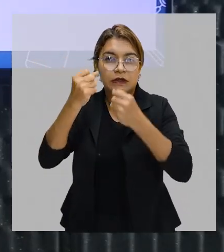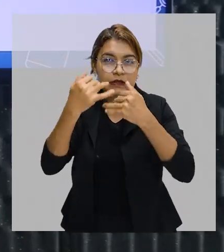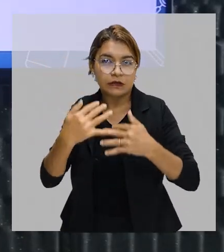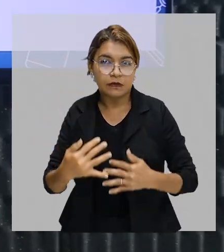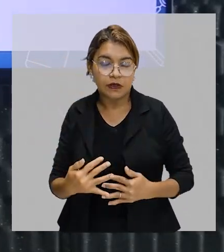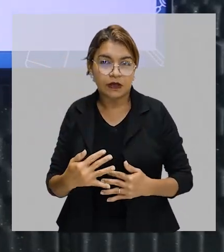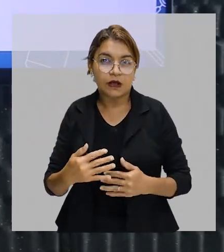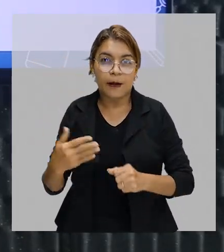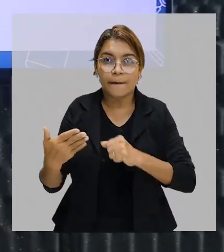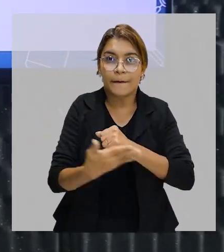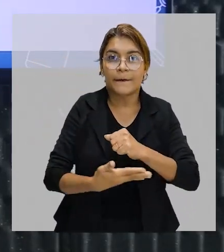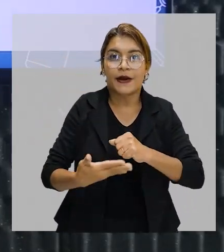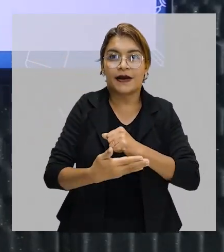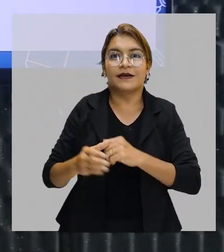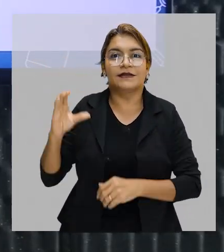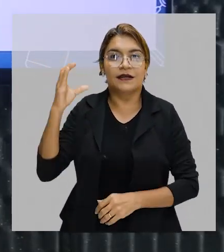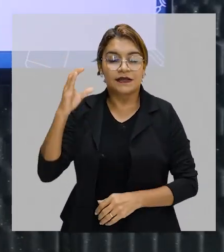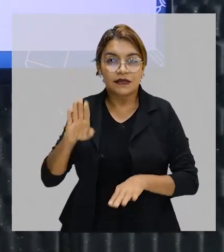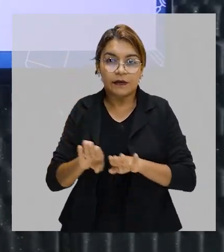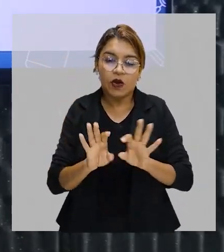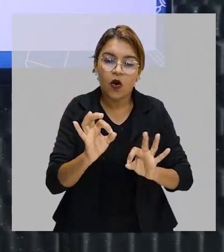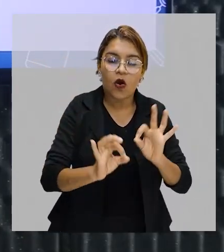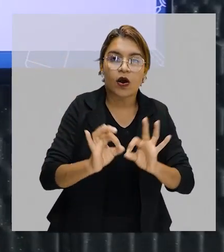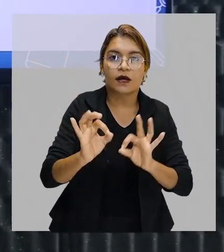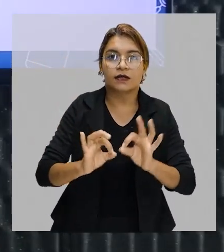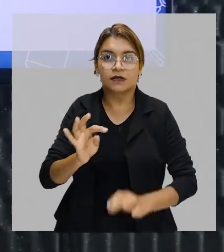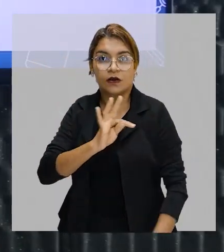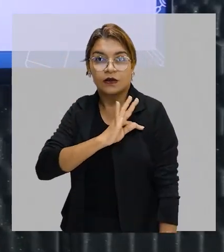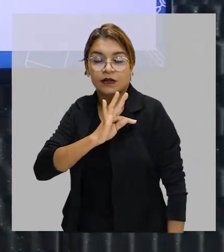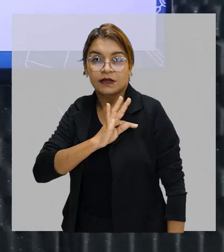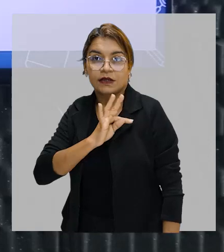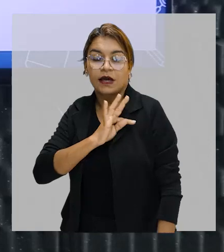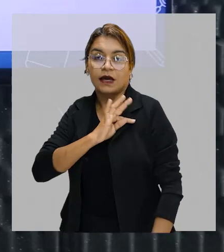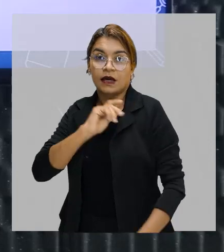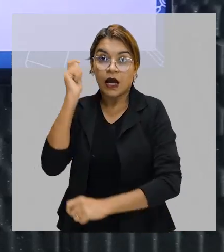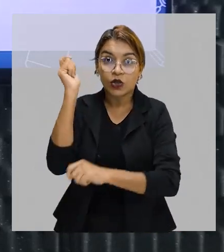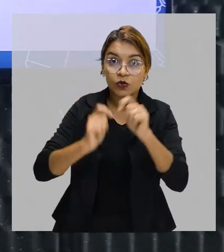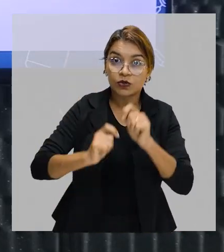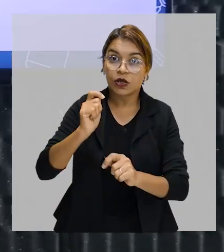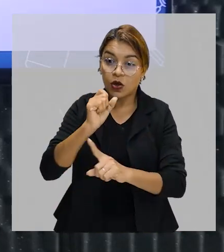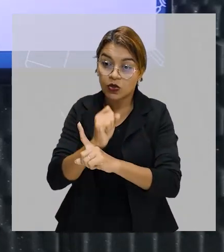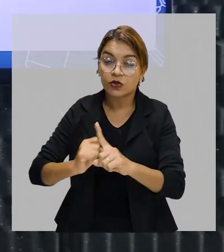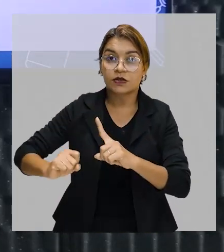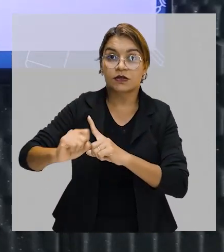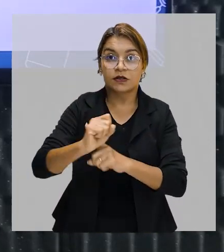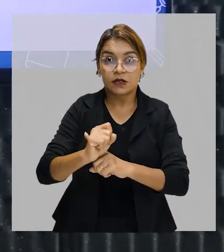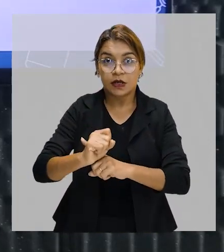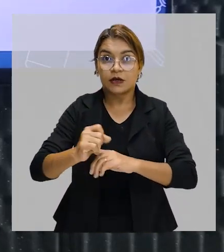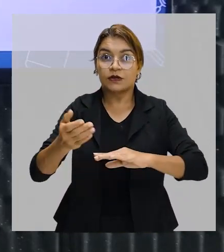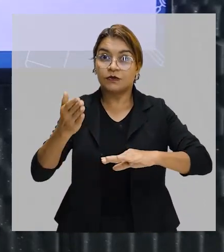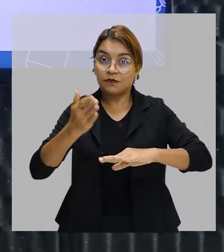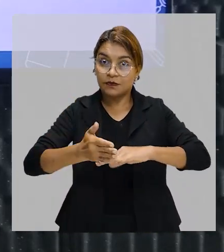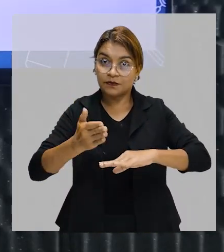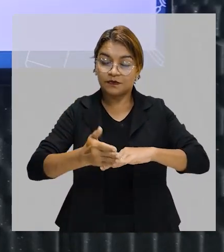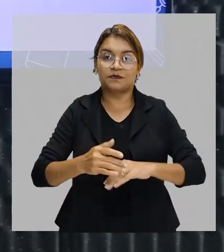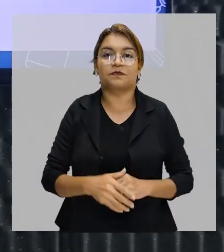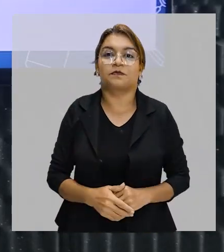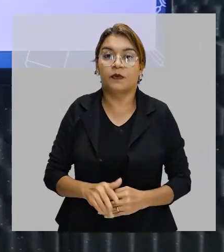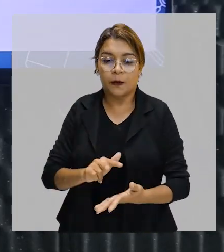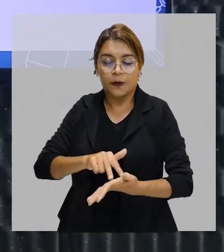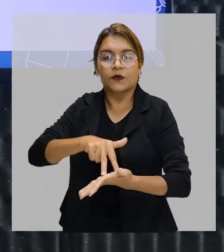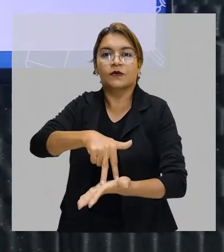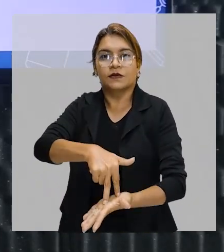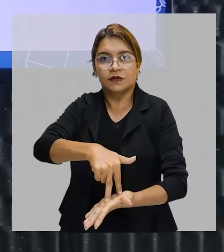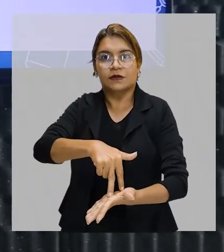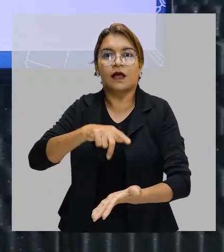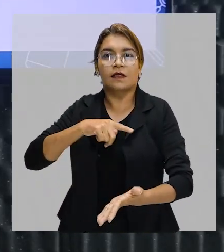na organização técnica e industrial da sociedade moderna. O positivismo tem um contexto, ele tem uma